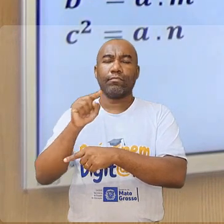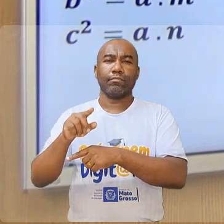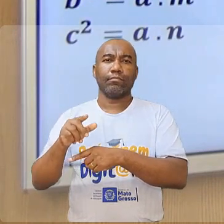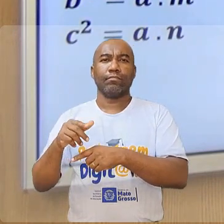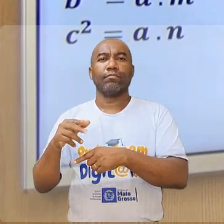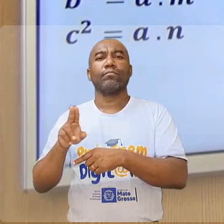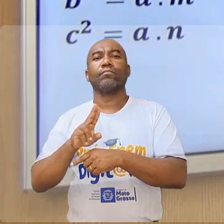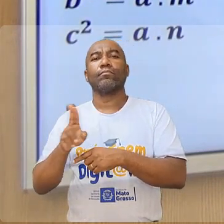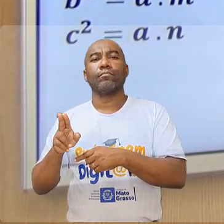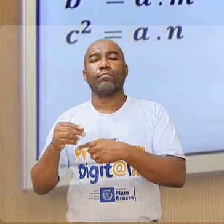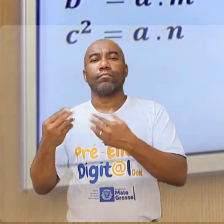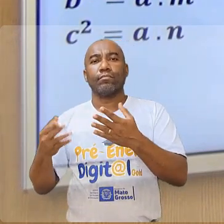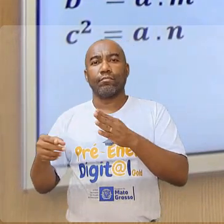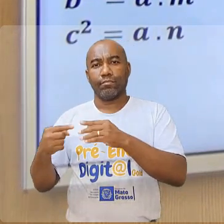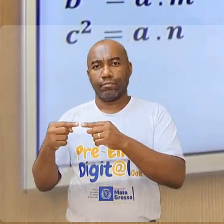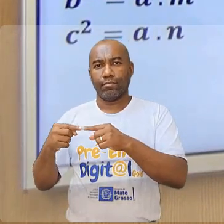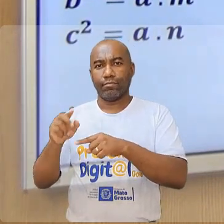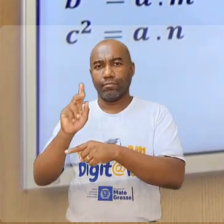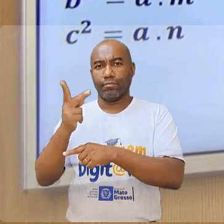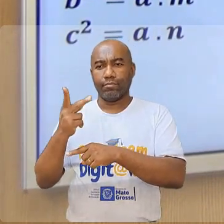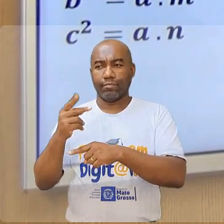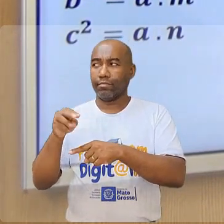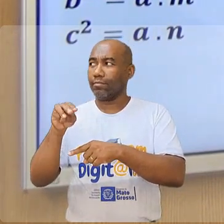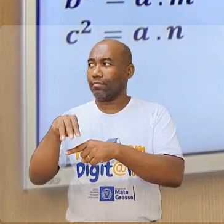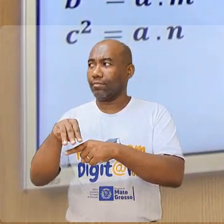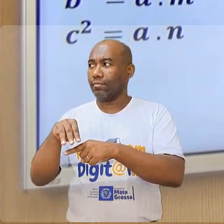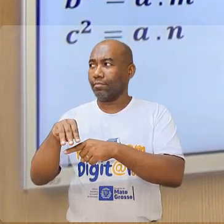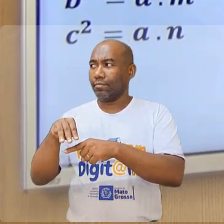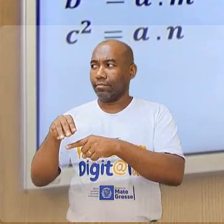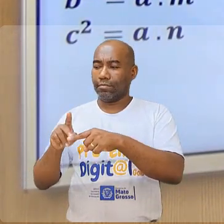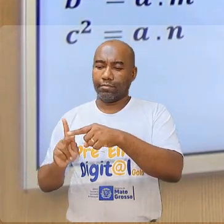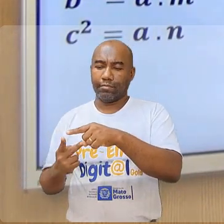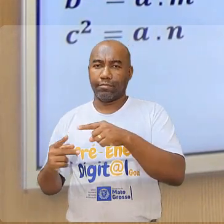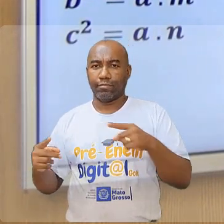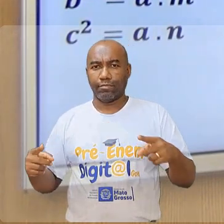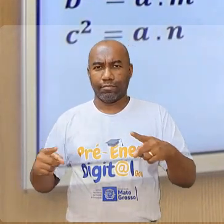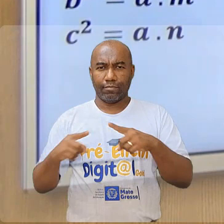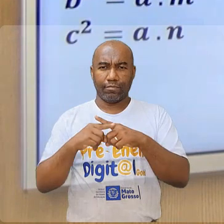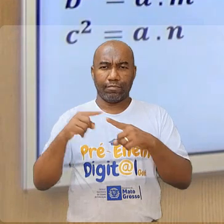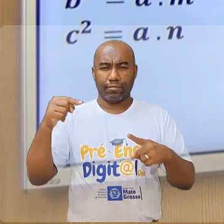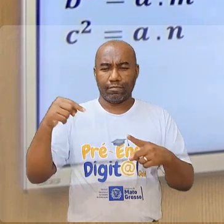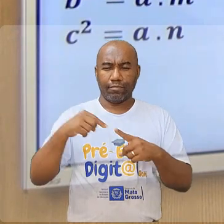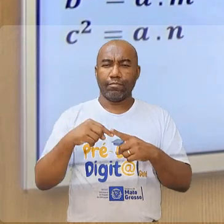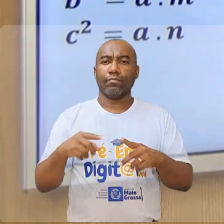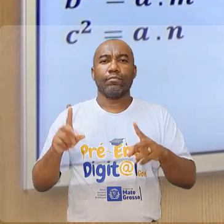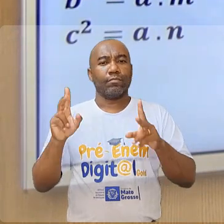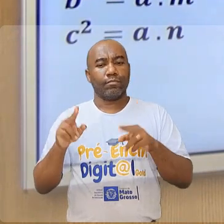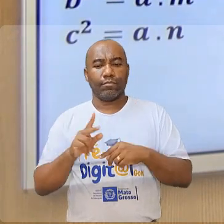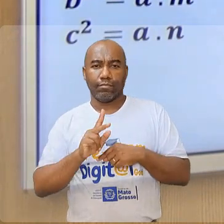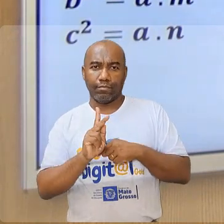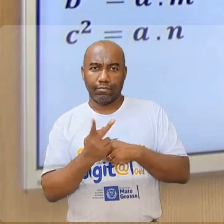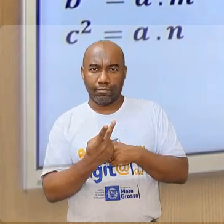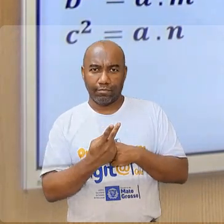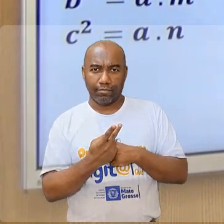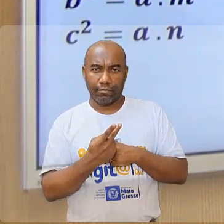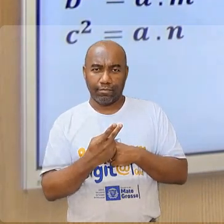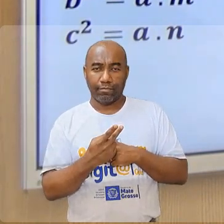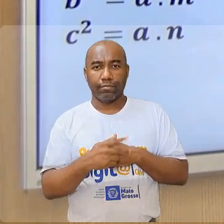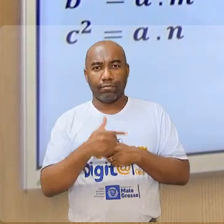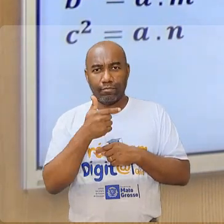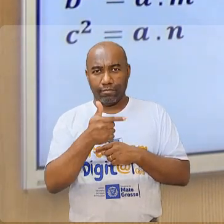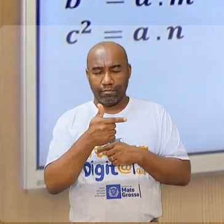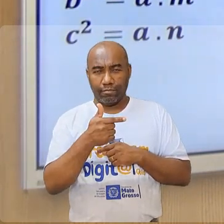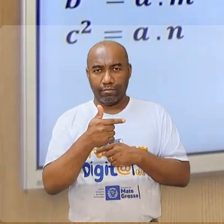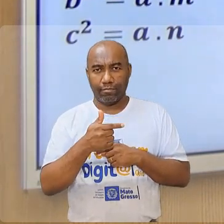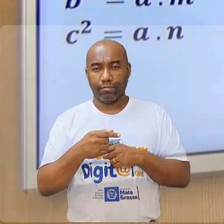quem é o cateto Que tal modo a Ele o h Adivinha que que vai dar seu multiplicar cruzado HB Zaga